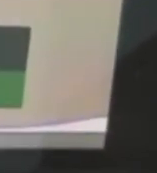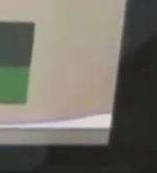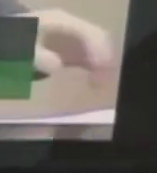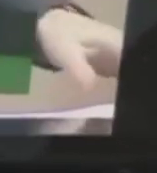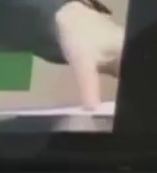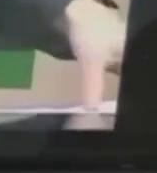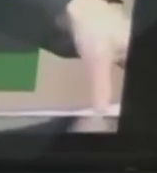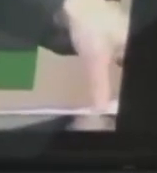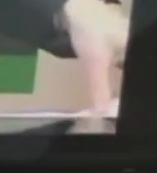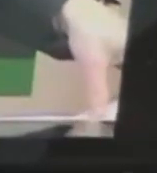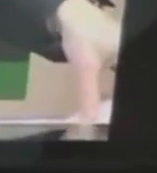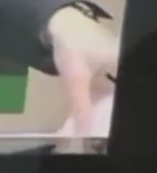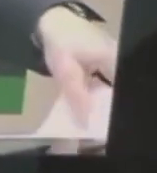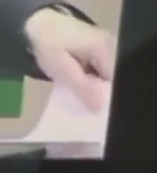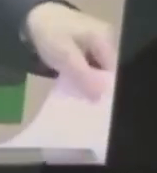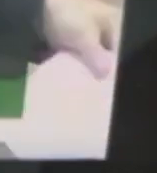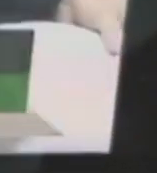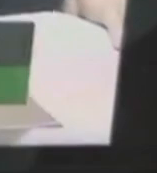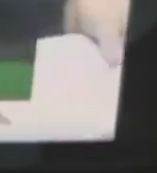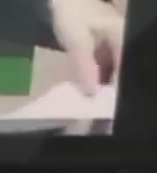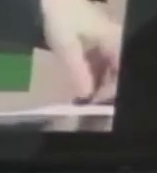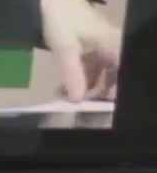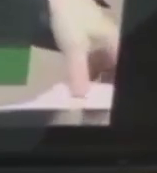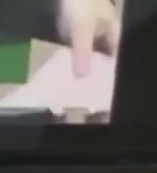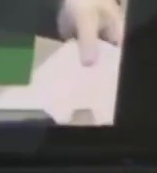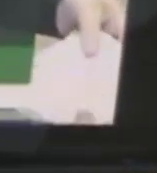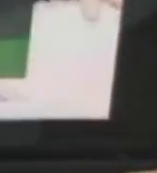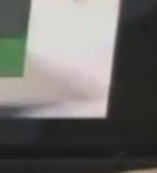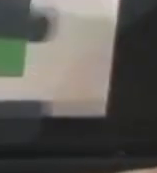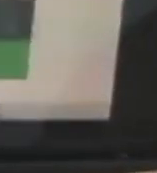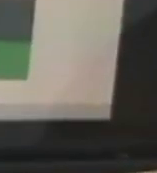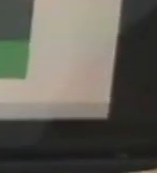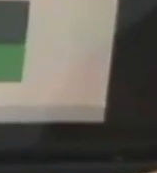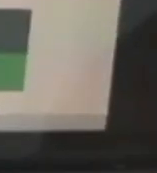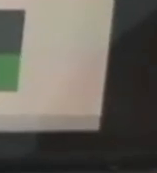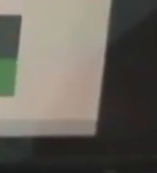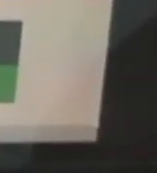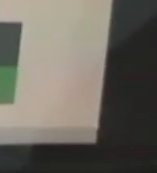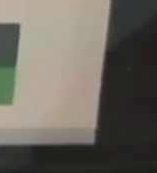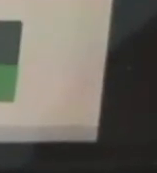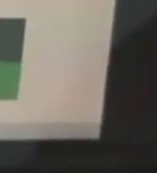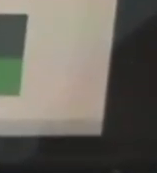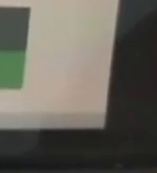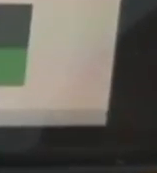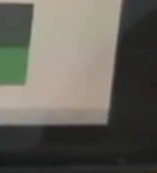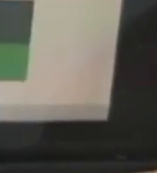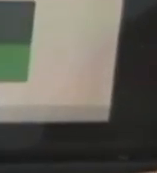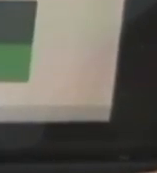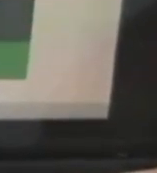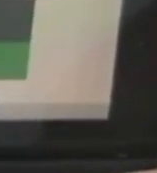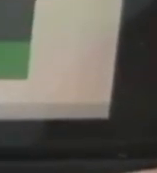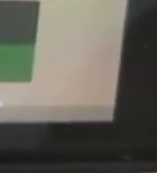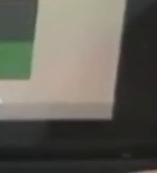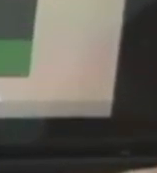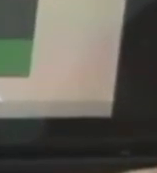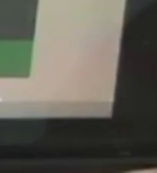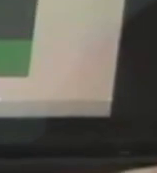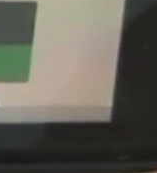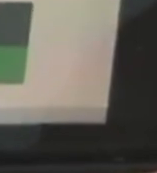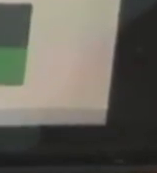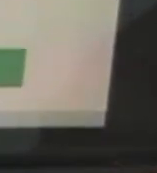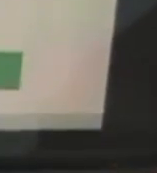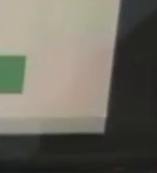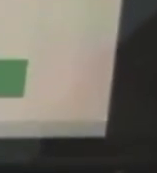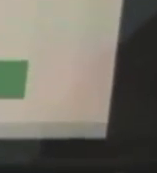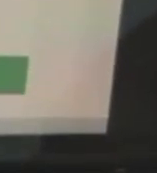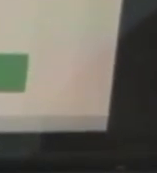Excelência, deputado João Amin, para que a gente possa apreciar então esses projetos na próxima semana. Presidente, eu não me comprometo com esse